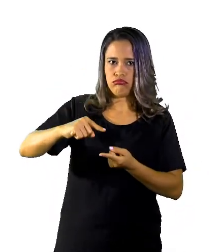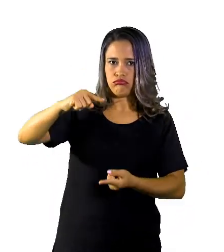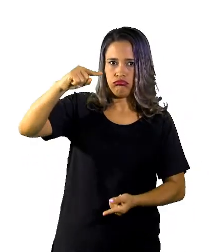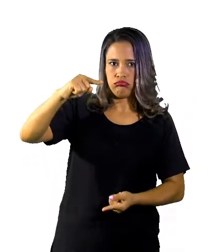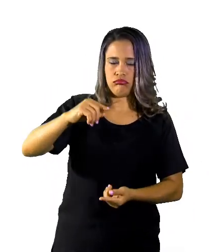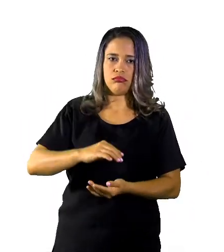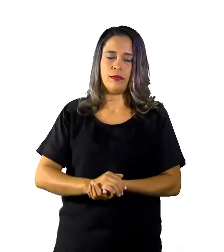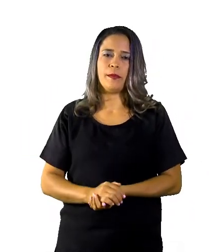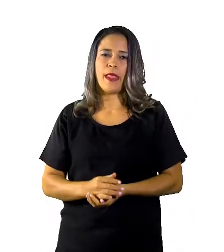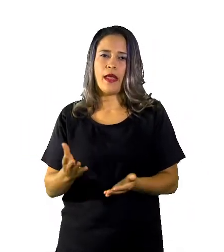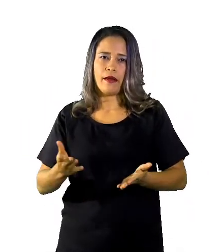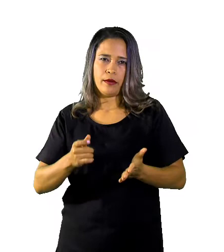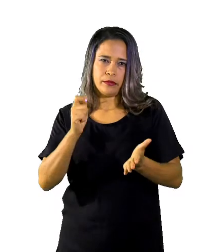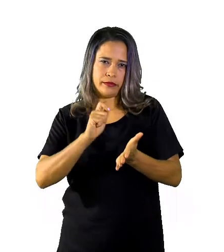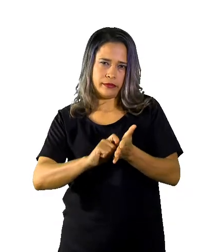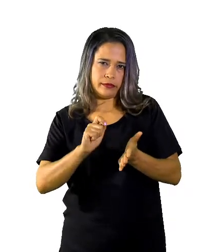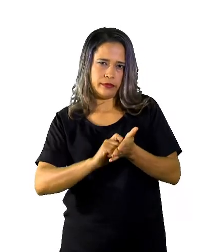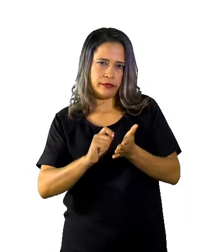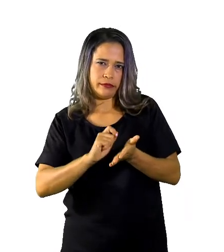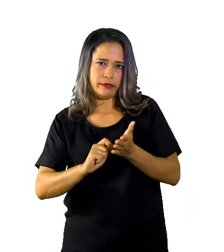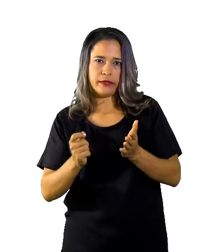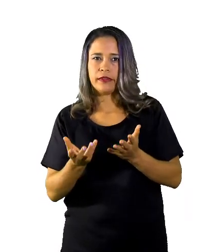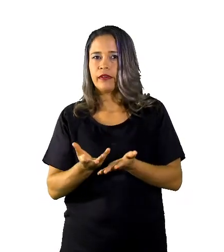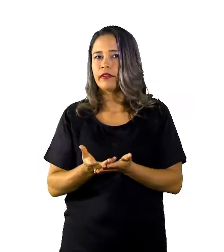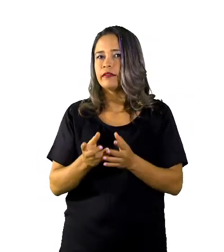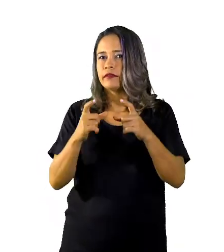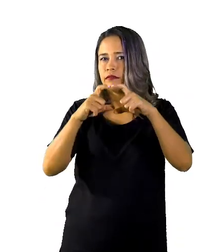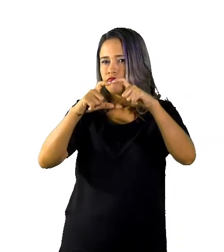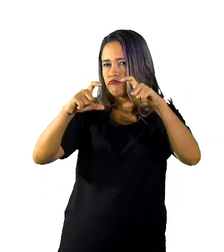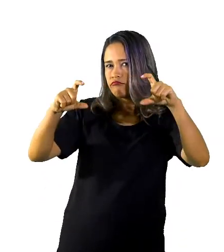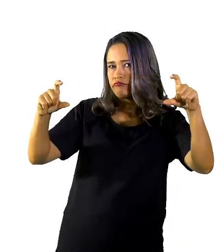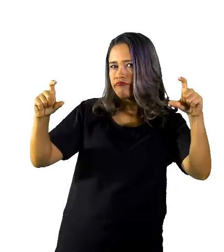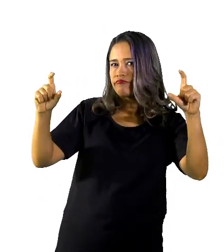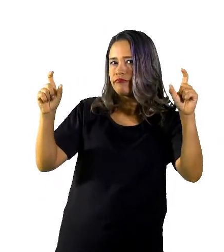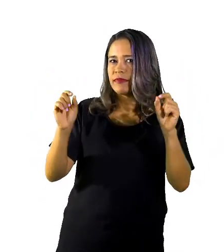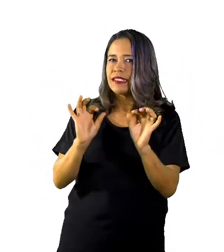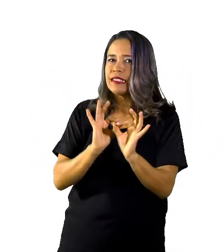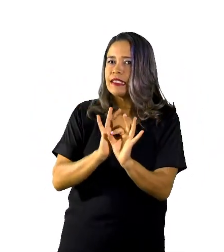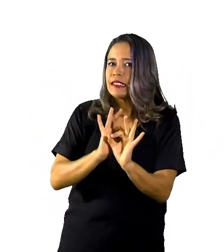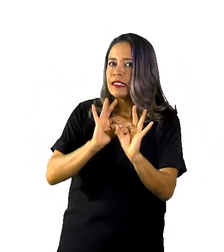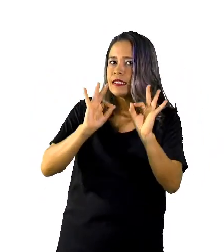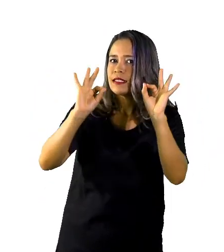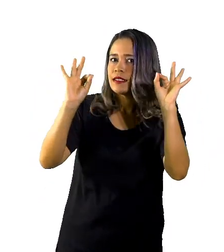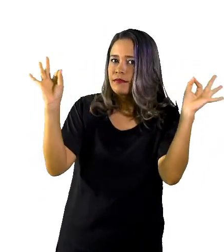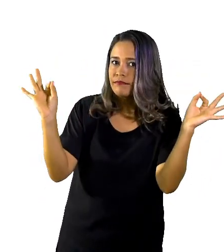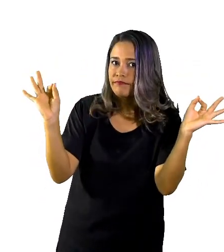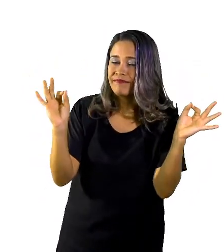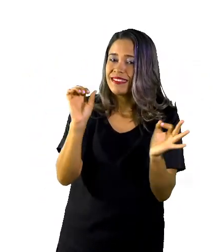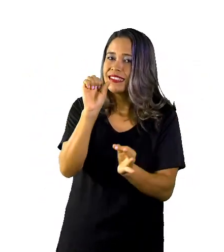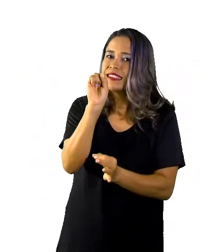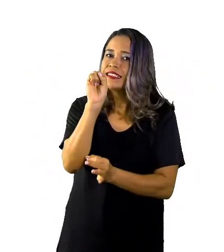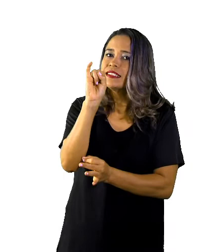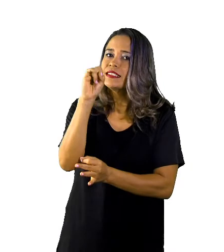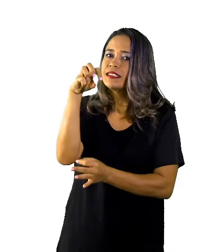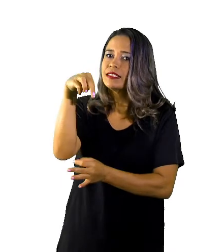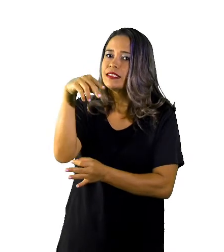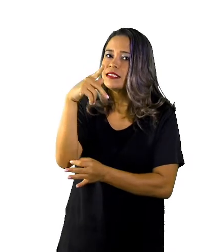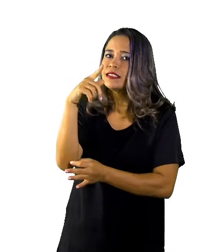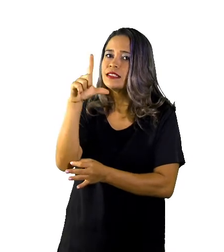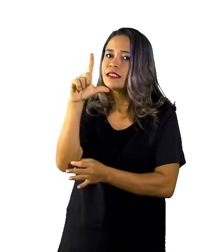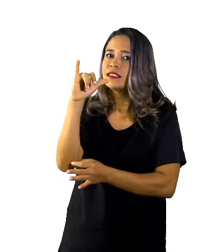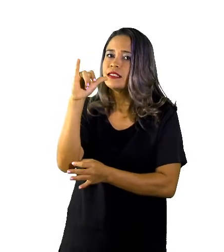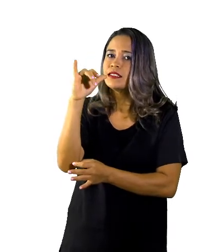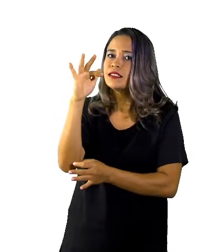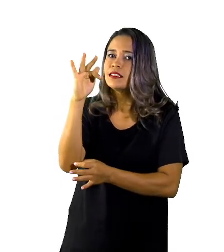então escrever uma expressão simplificada. Observe a palavra simplificada. Ela indica que nós precisamos ter o mínimo de